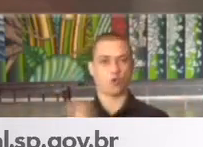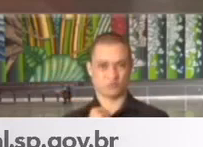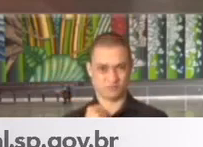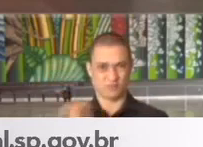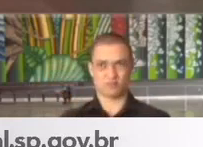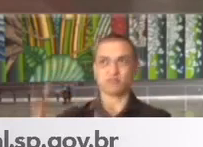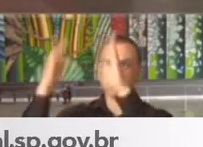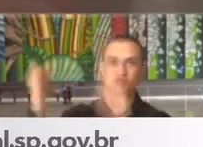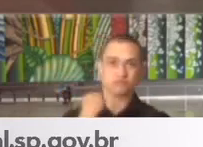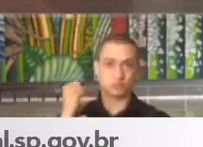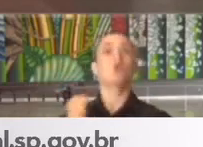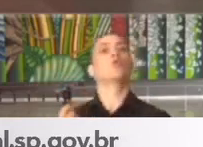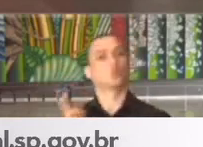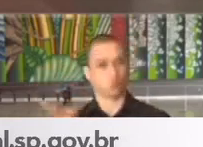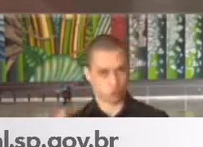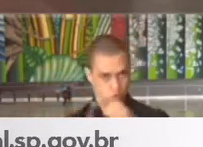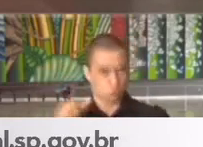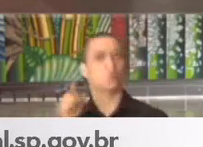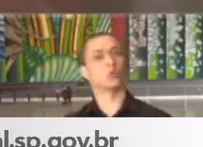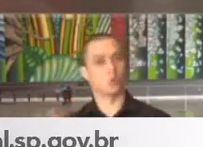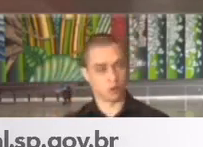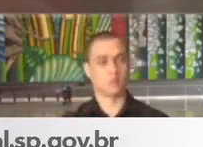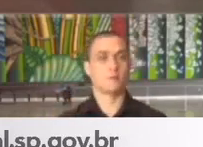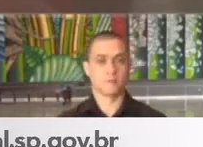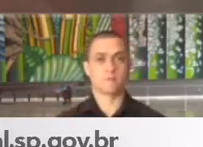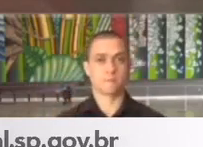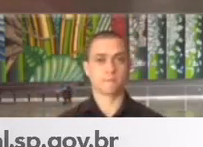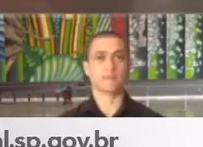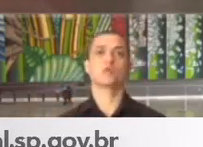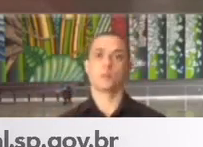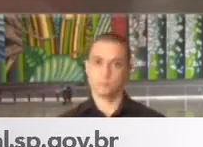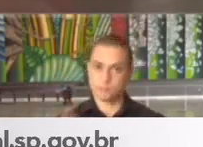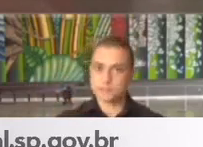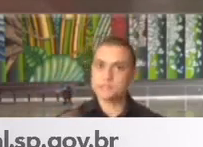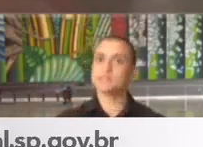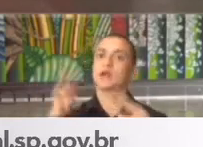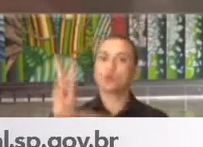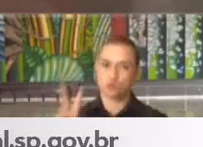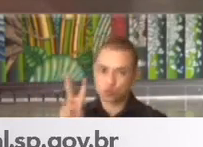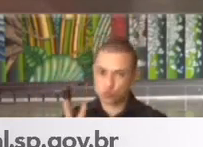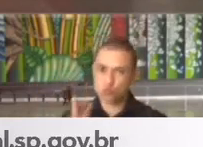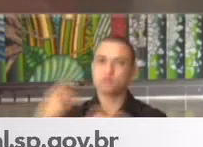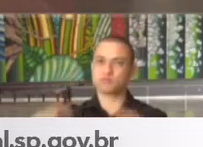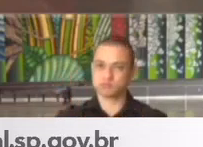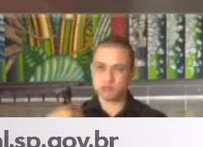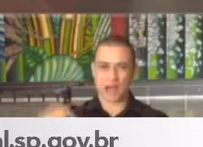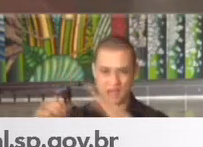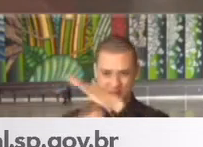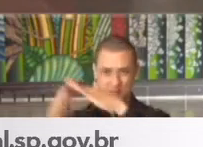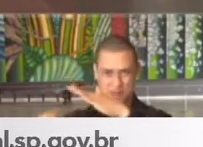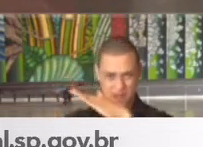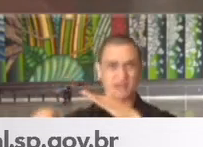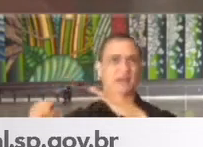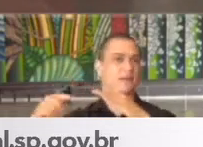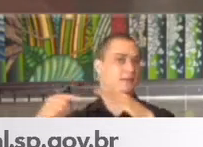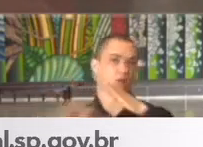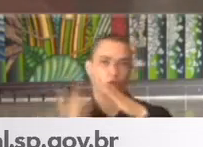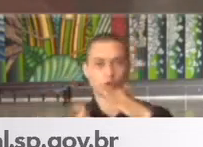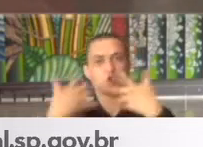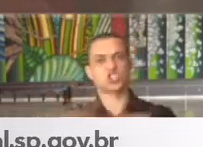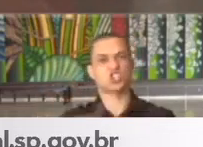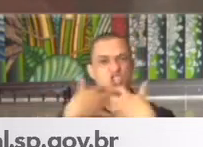devem continuar operando. Nós temos os cuidados sanitários ampliados pelas empresas, instituições, sindicatos